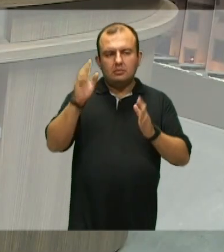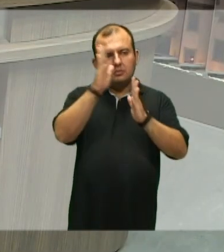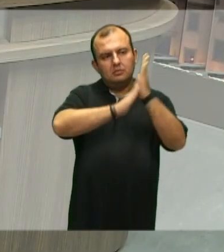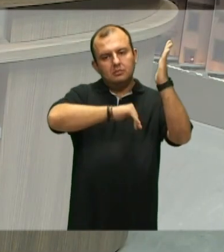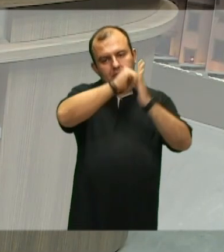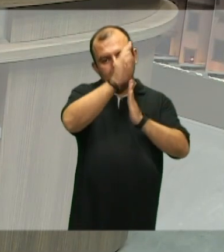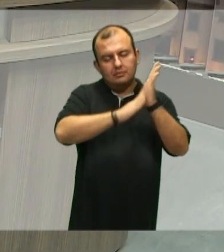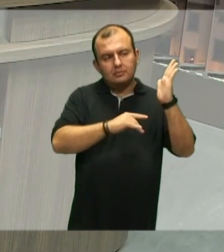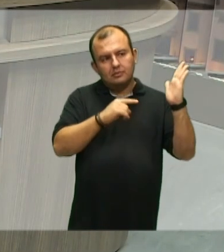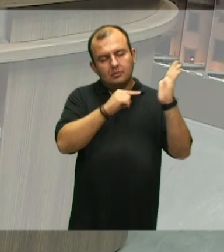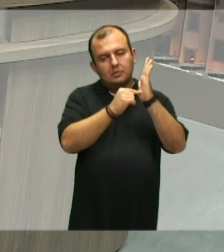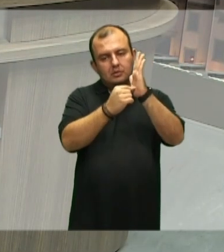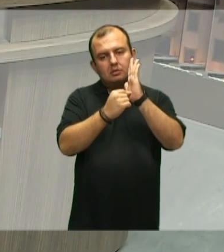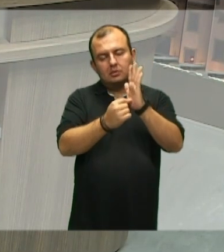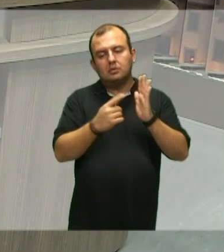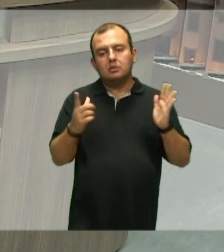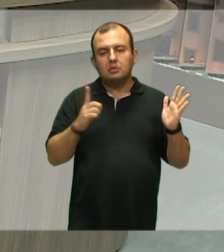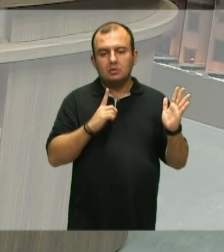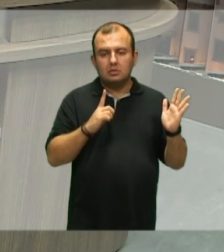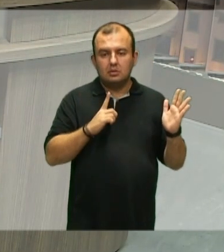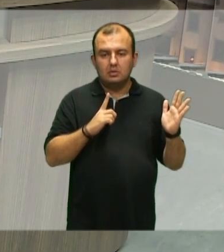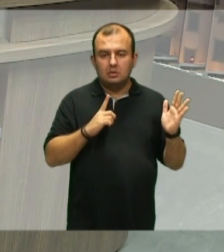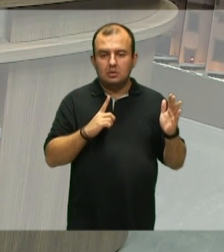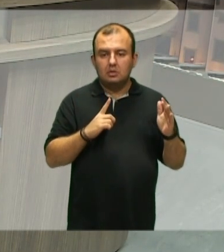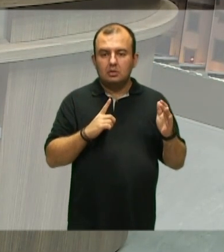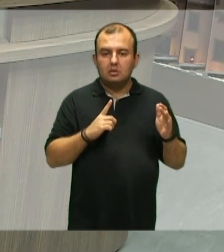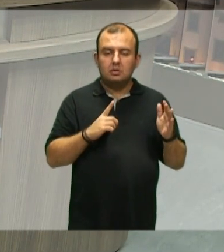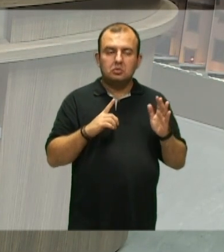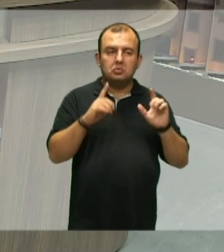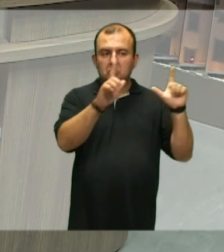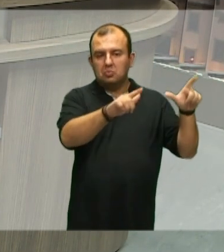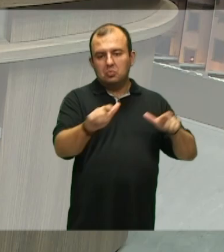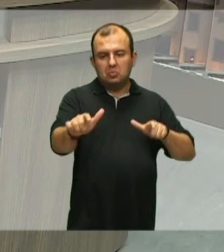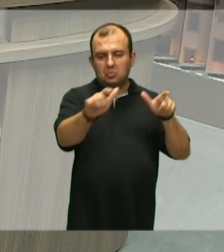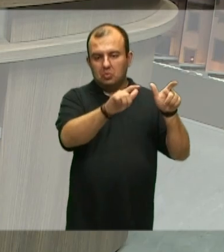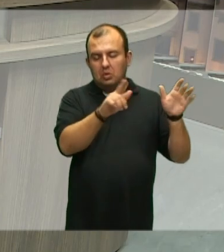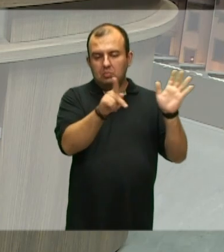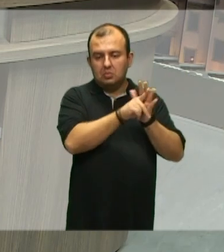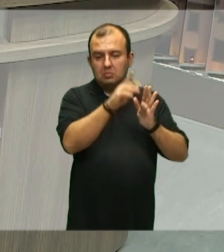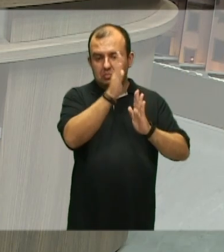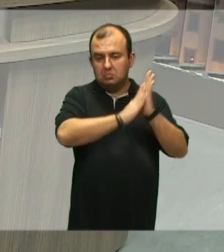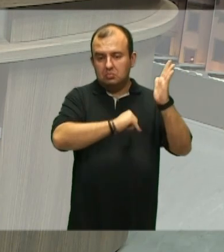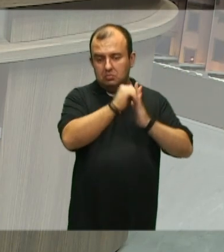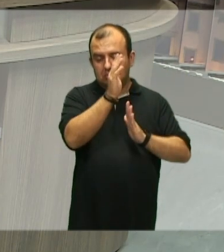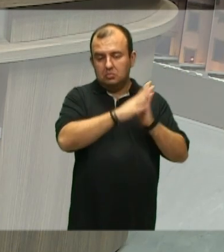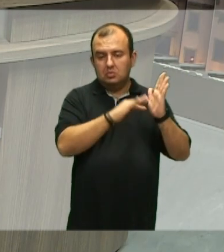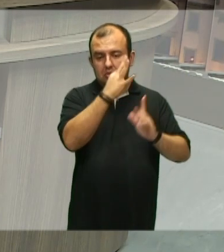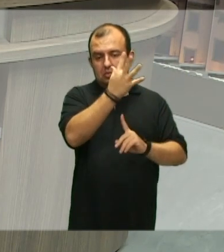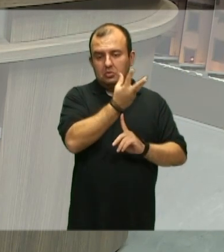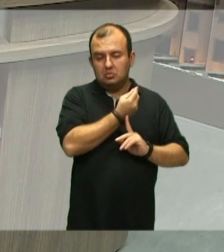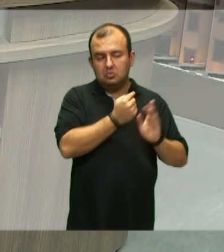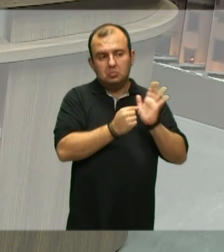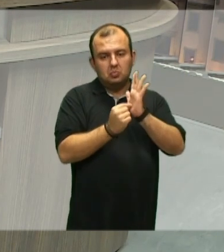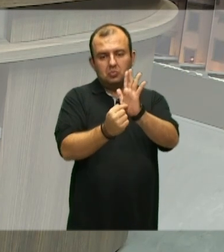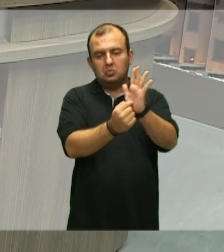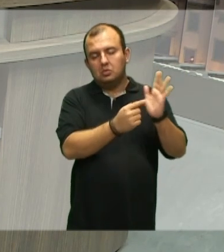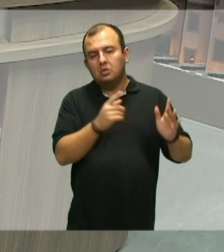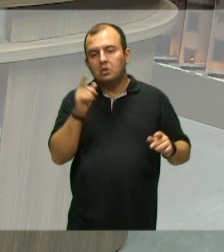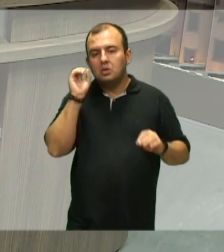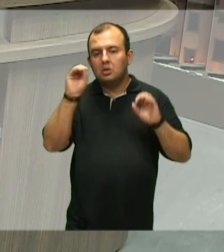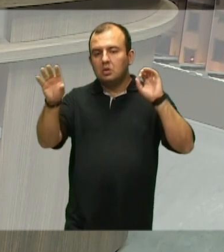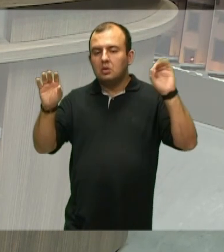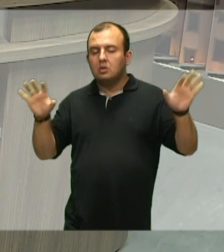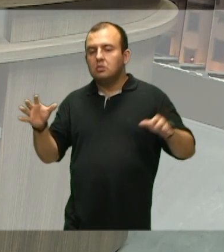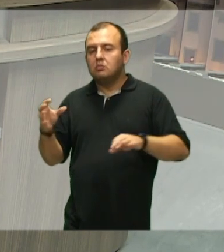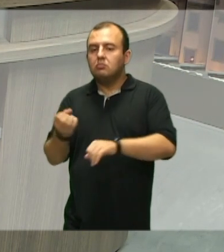pintura, ai meu Deus, esqueci do nome, de galeria, né? E nesses quadros são projetadas essas imagens inspiradas